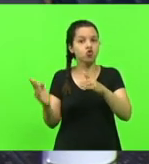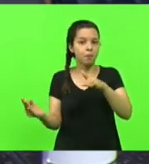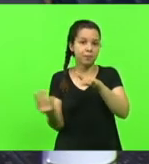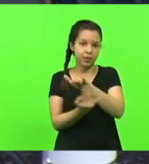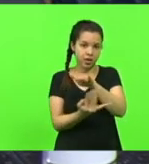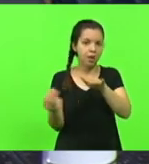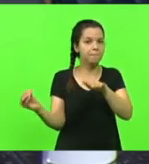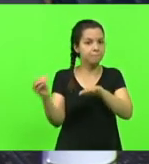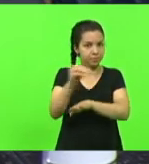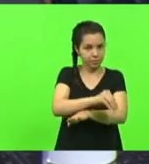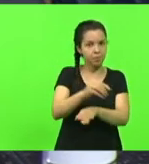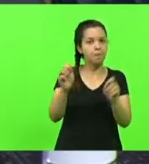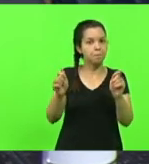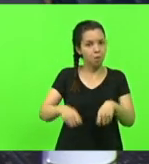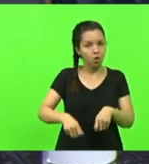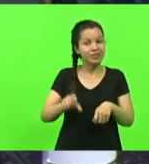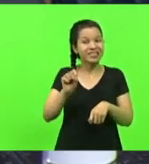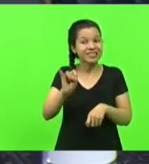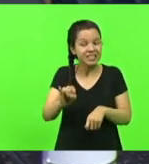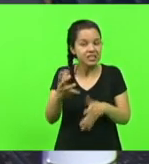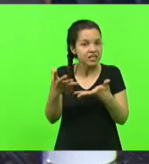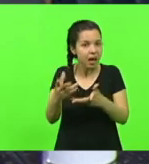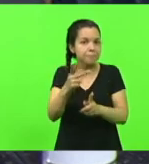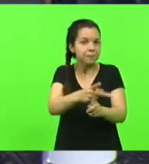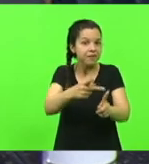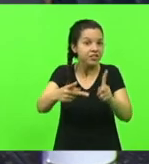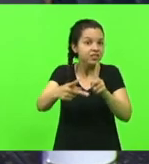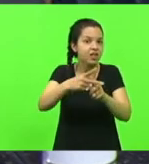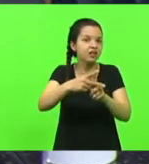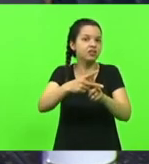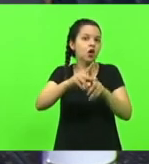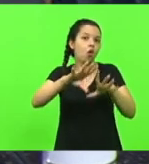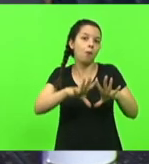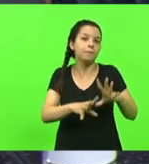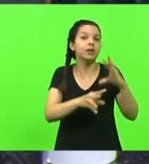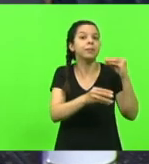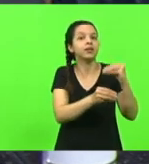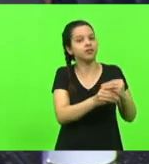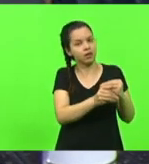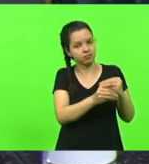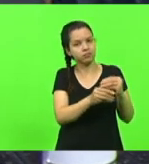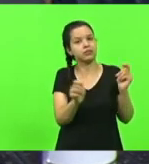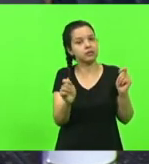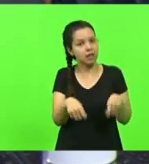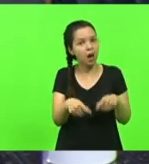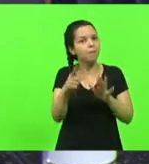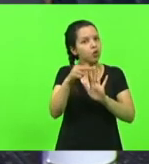previdência complementar. O projeto veio, o governo cumpriu com palavra,